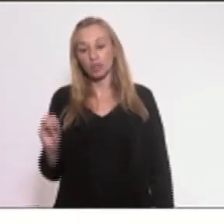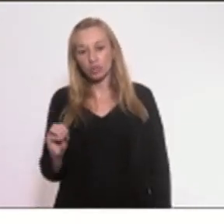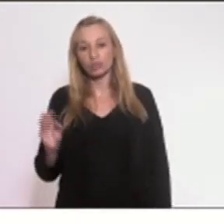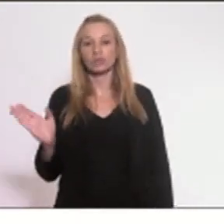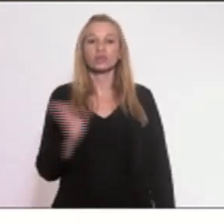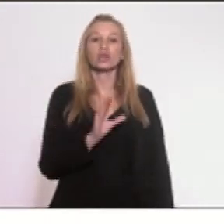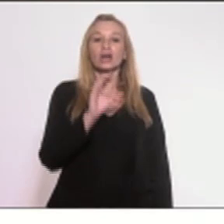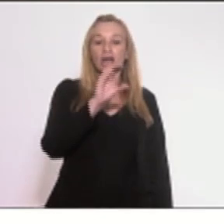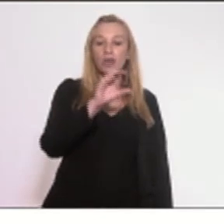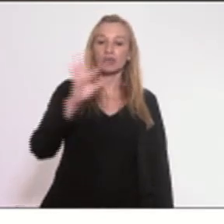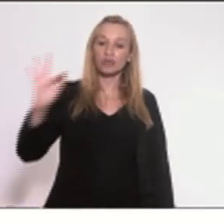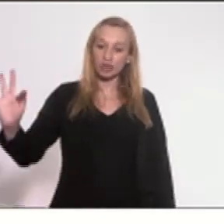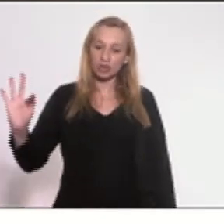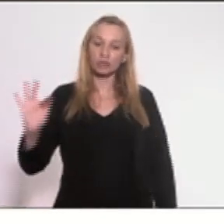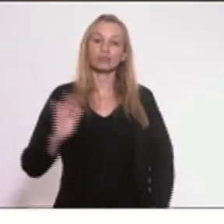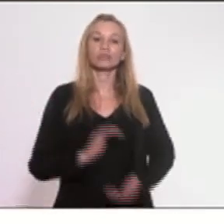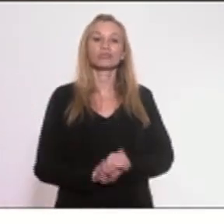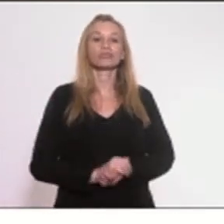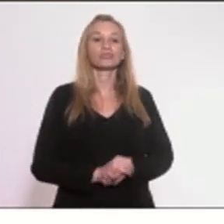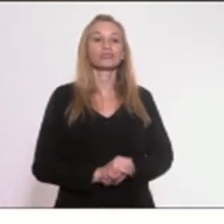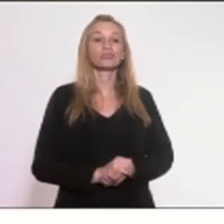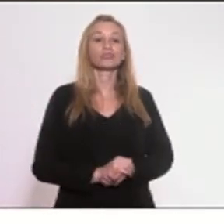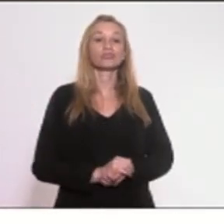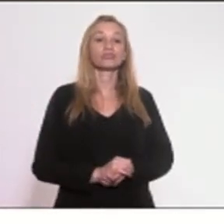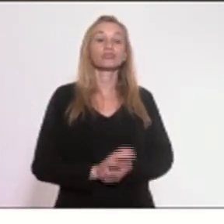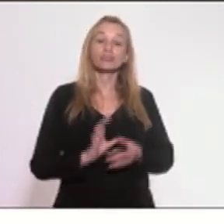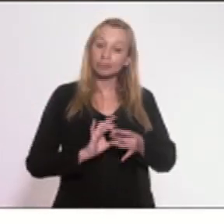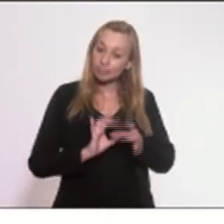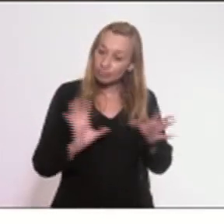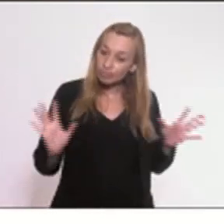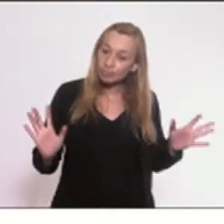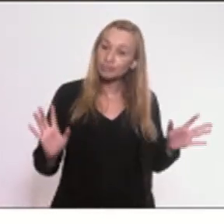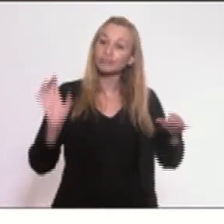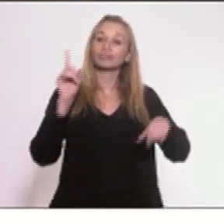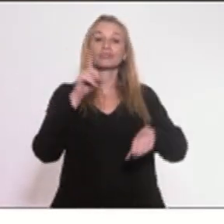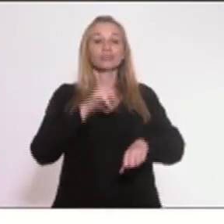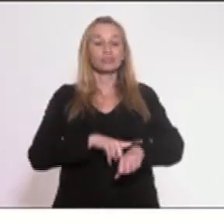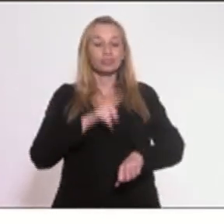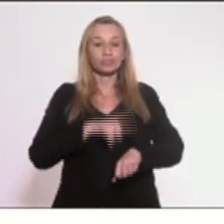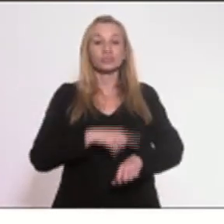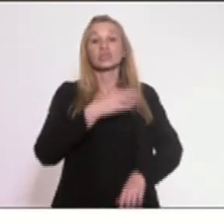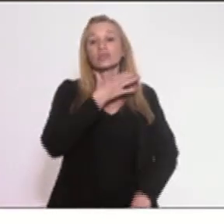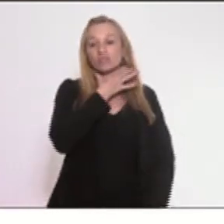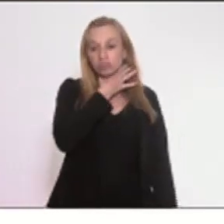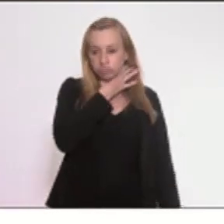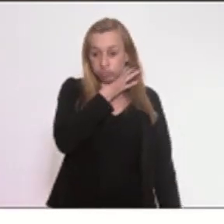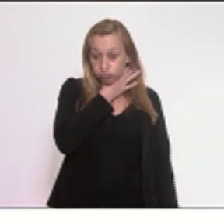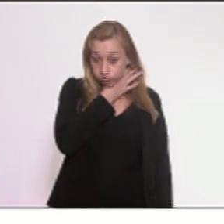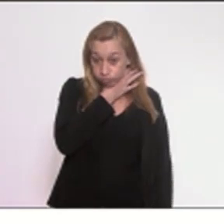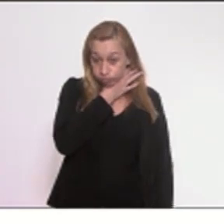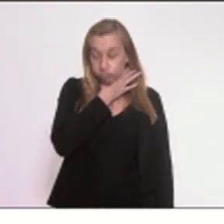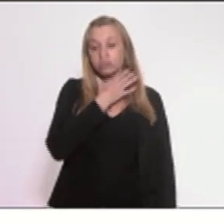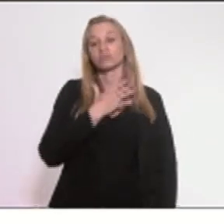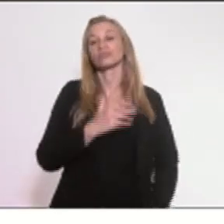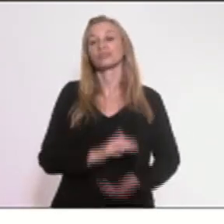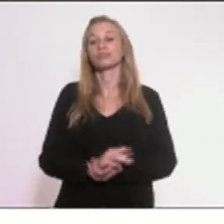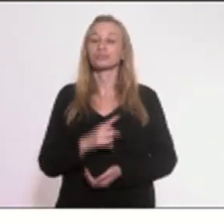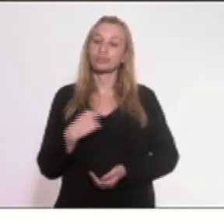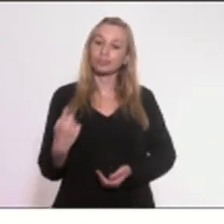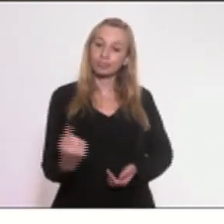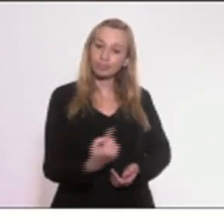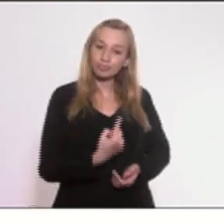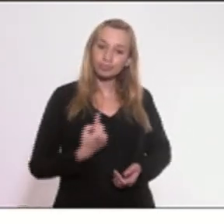diferenciação tributária. O que permite, neste momento de crise financeira, que nossa